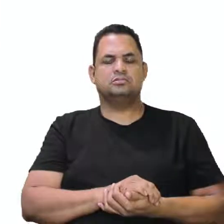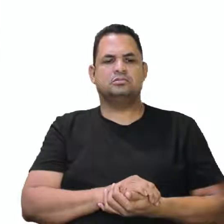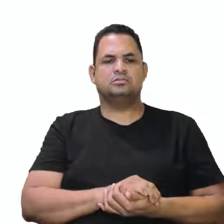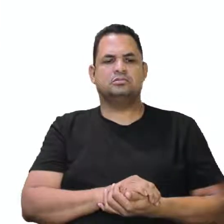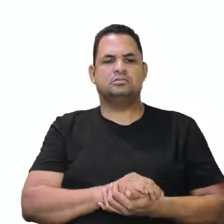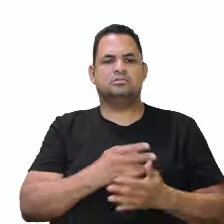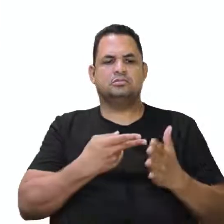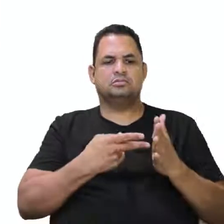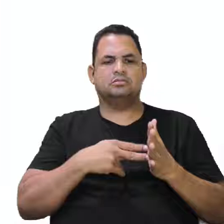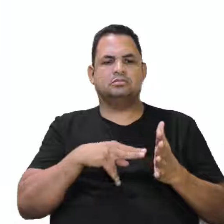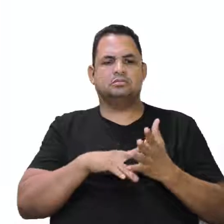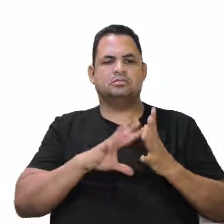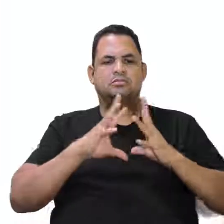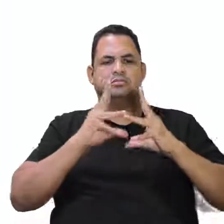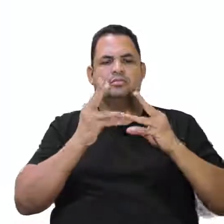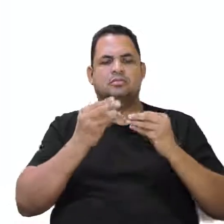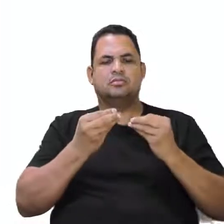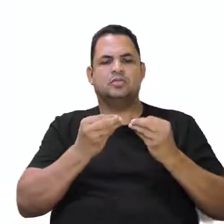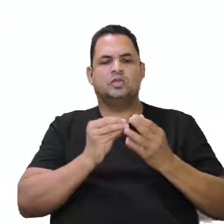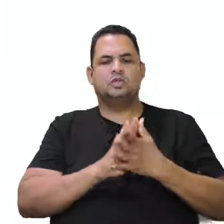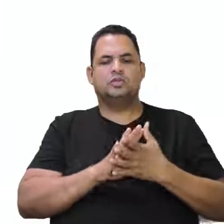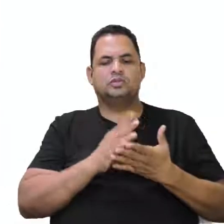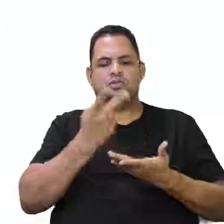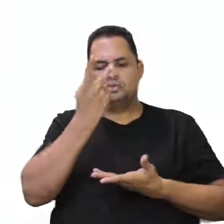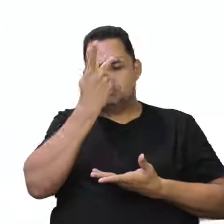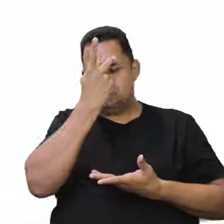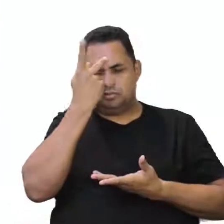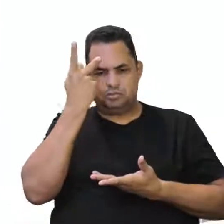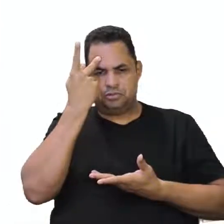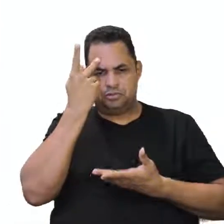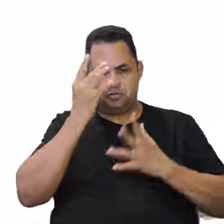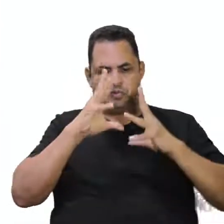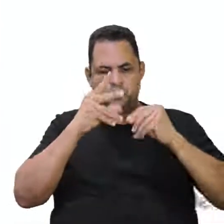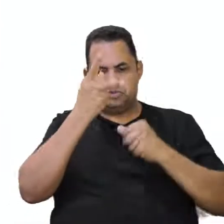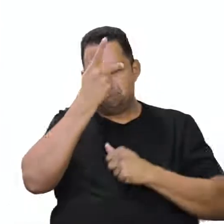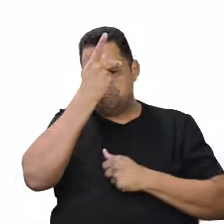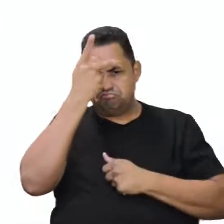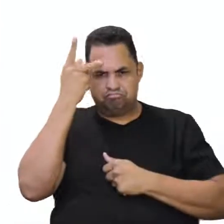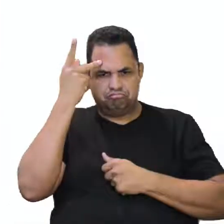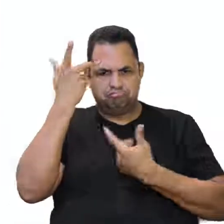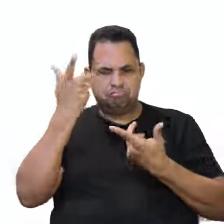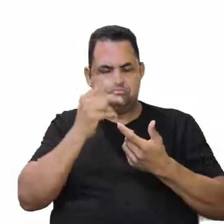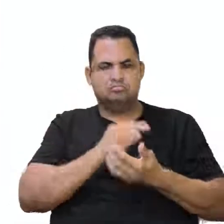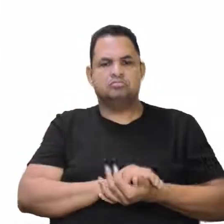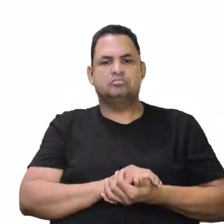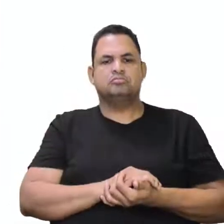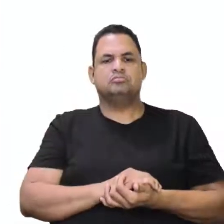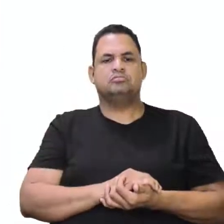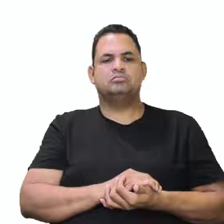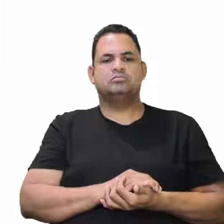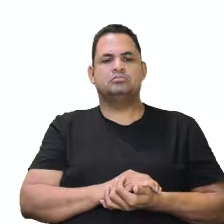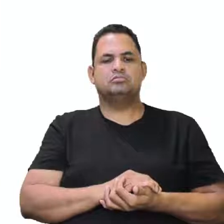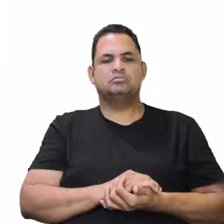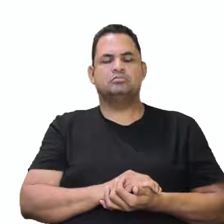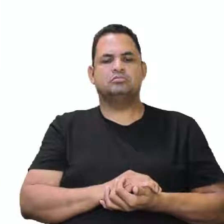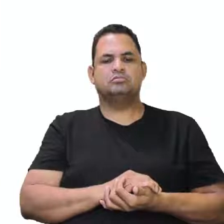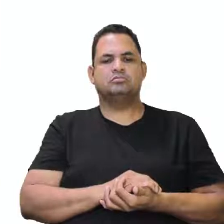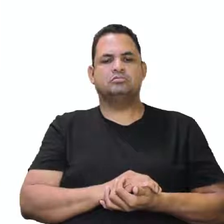Everybody significa todo mundo. Everybody. Então, aqui, everybody is